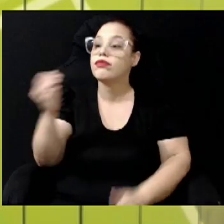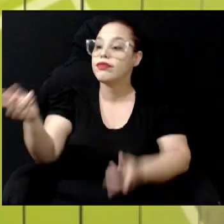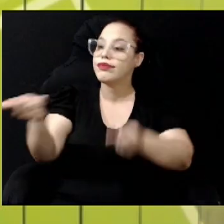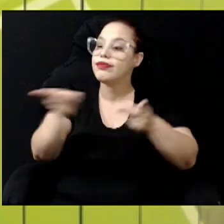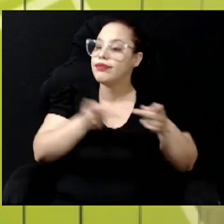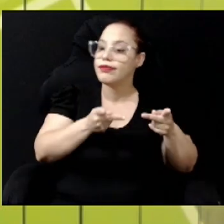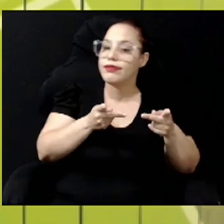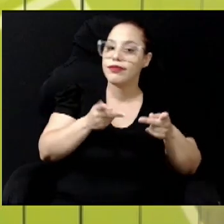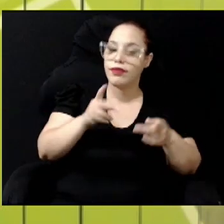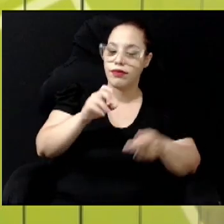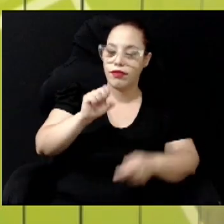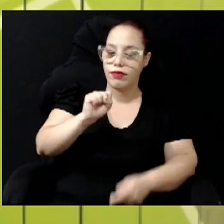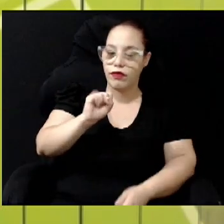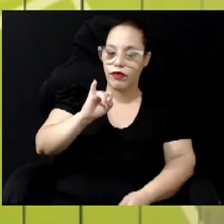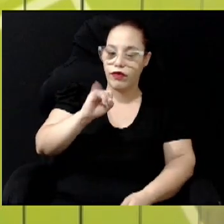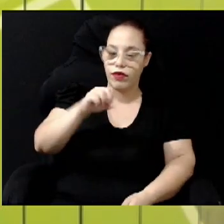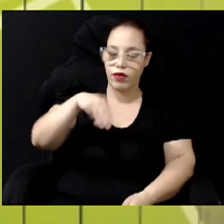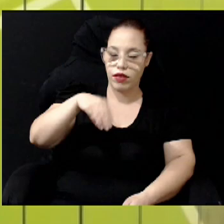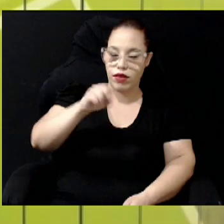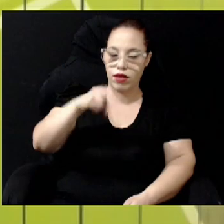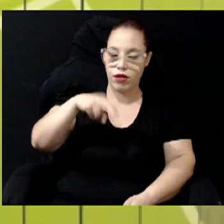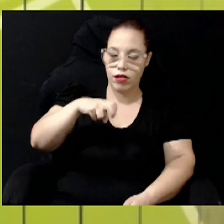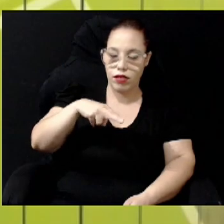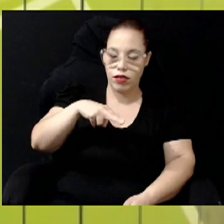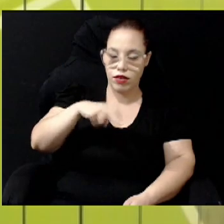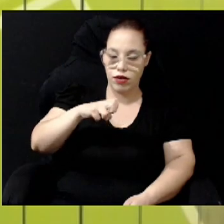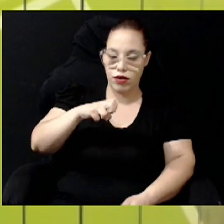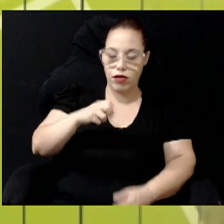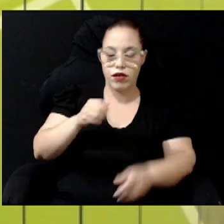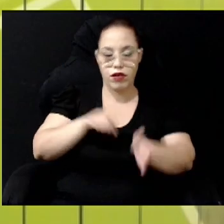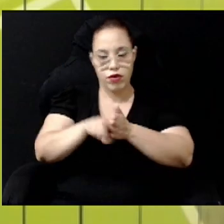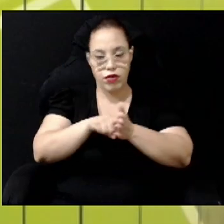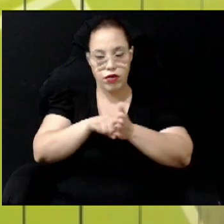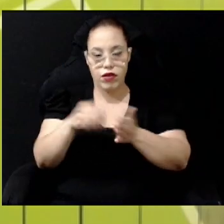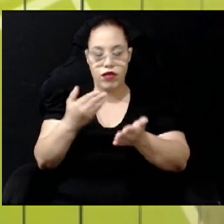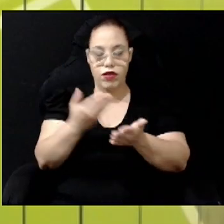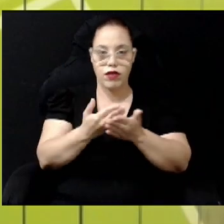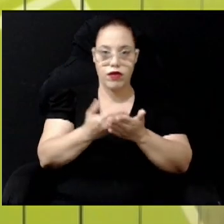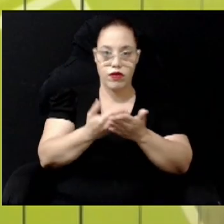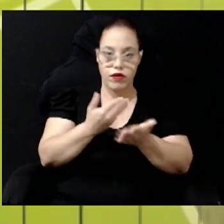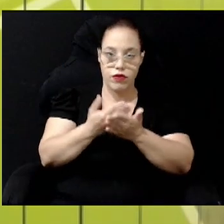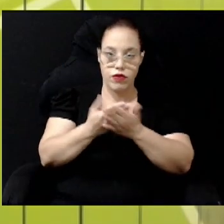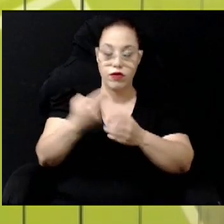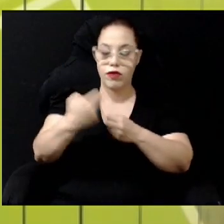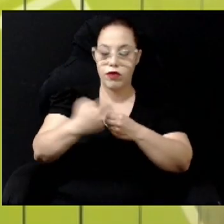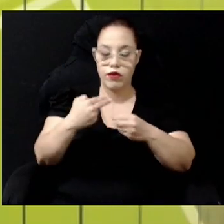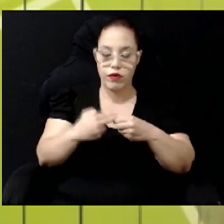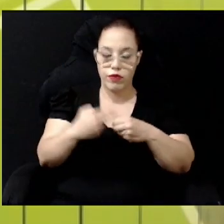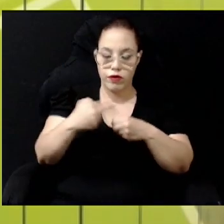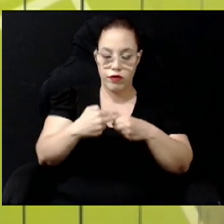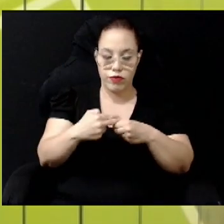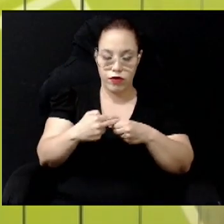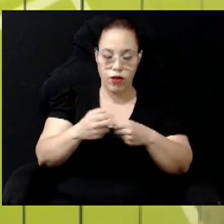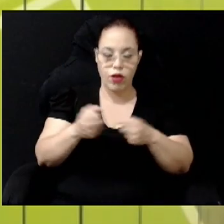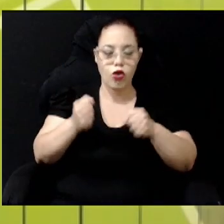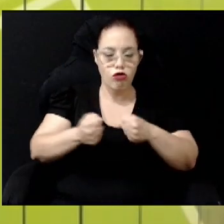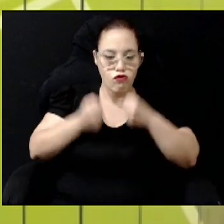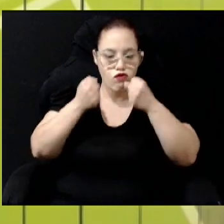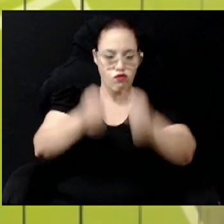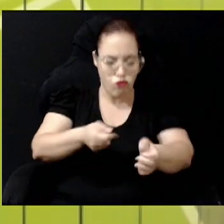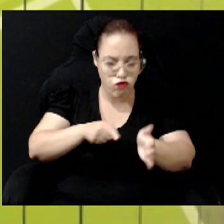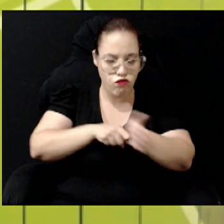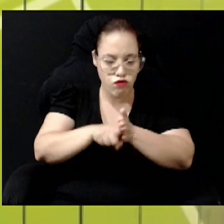Simone Vieira, que é engenheira agrônoma do Núcleo de Estudos e Pesquisas Ambientais da Unicamp, está inteirada de uma pesquisa que está